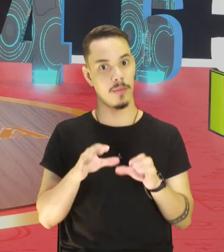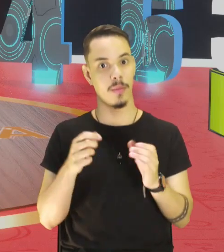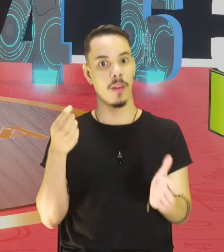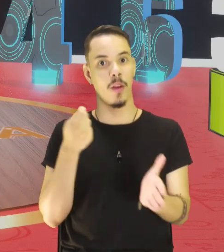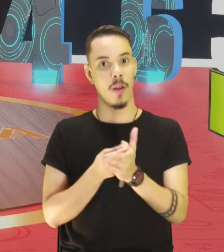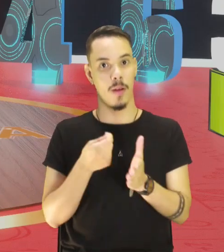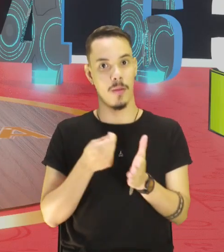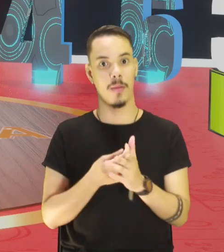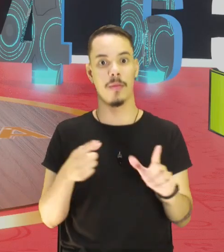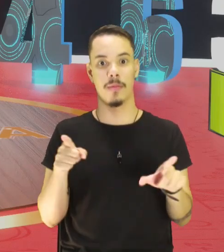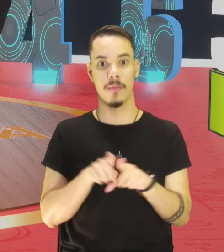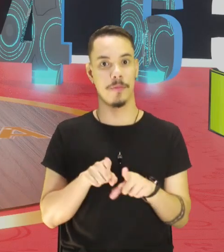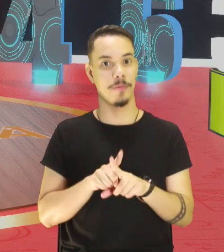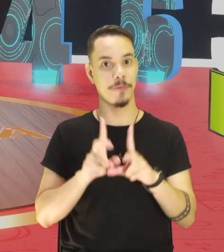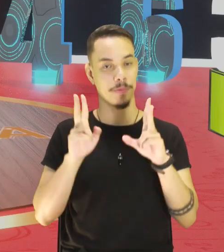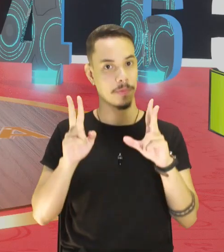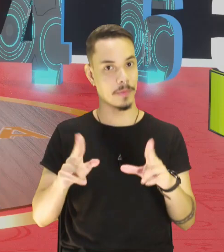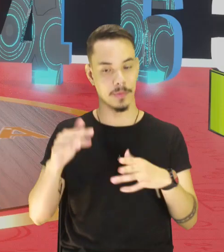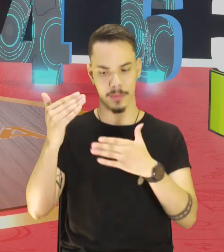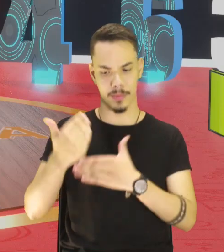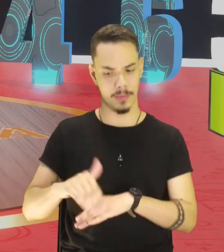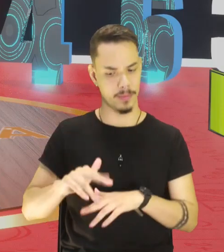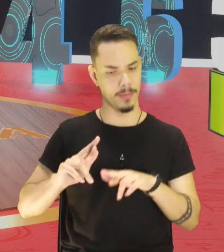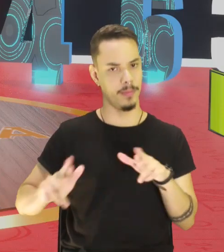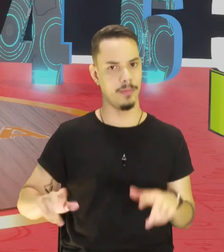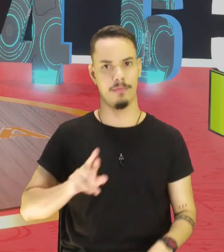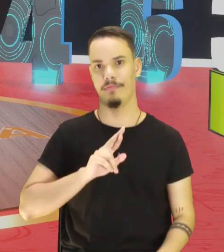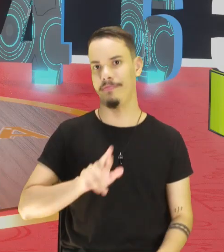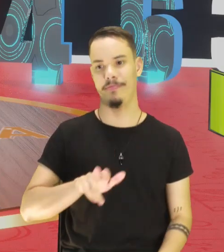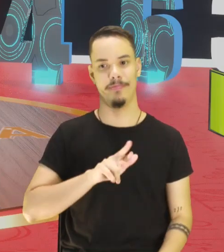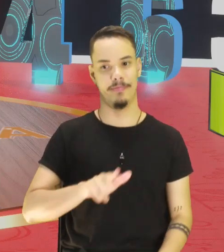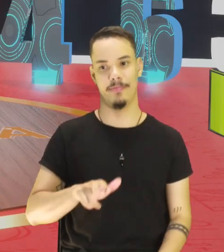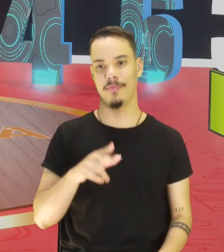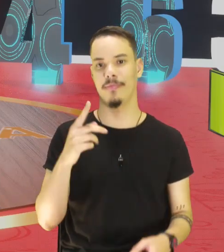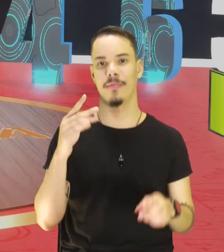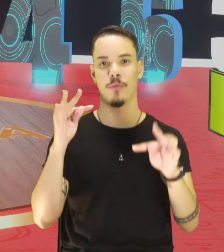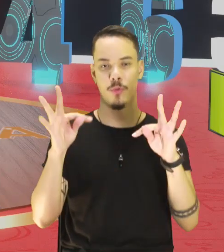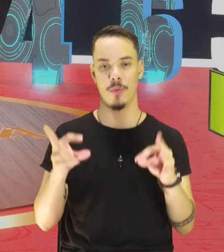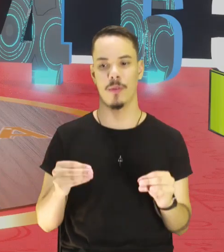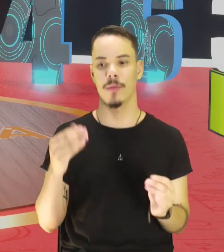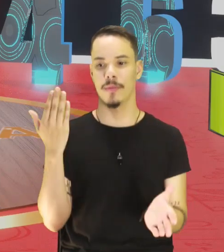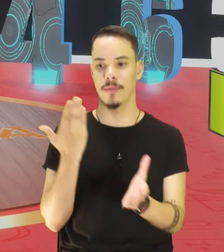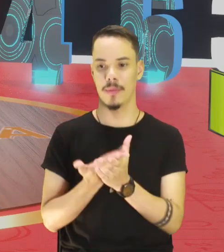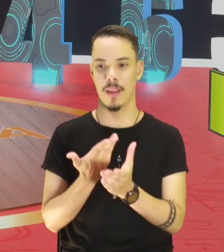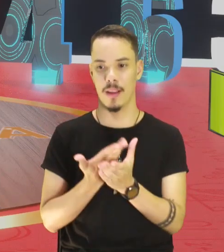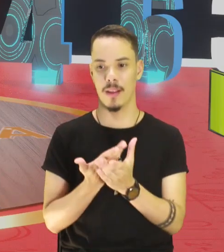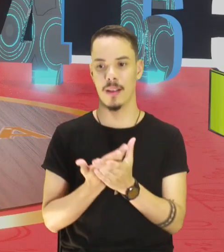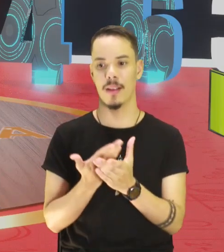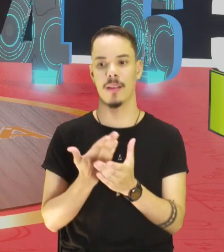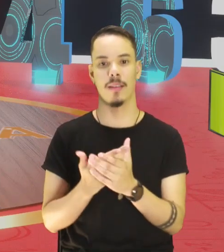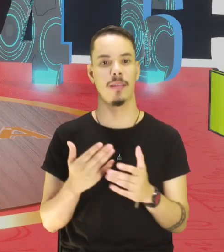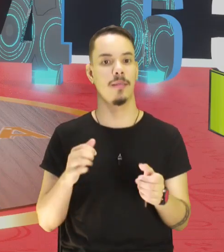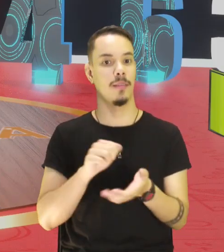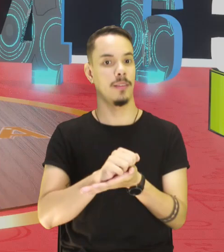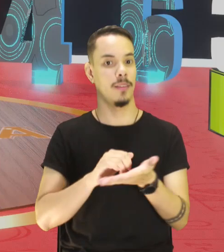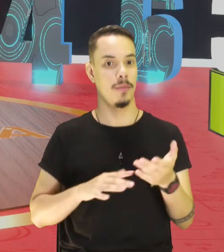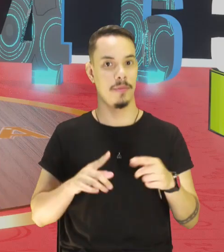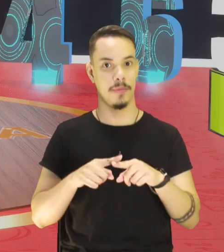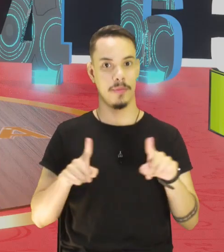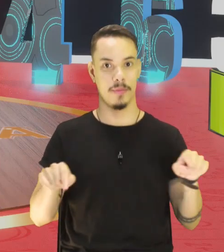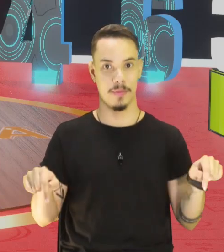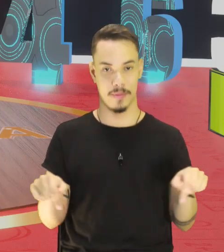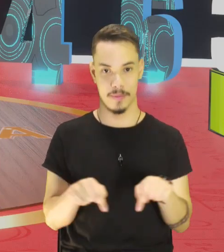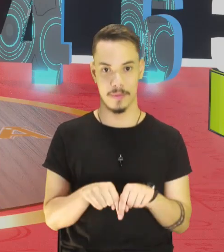vocês. Nada diferente, né? A avaliação não veio nada diferente do que a gente trabalhou nas aulas, trabalhou nas atividades de sala, nos